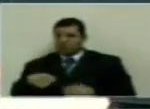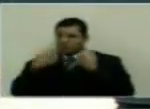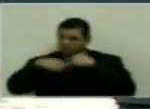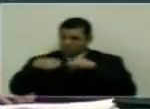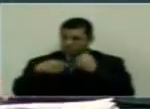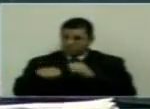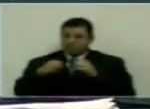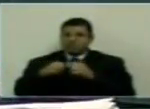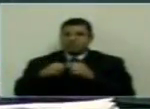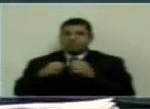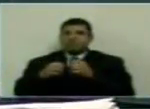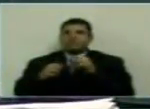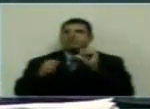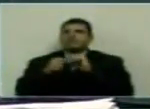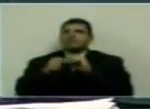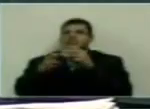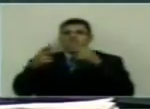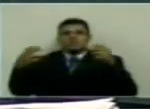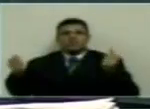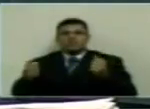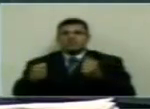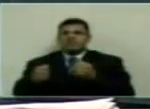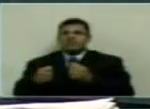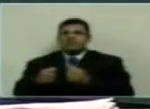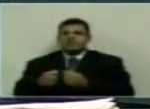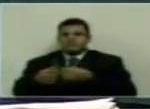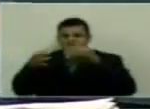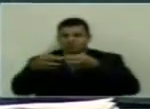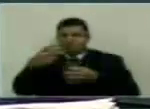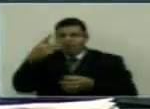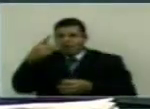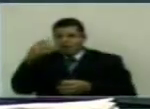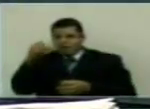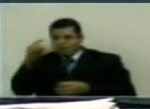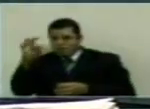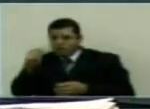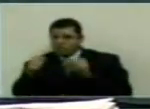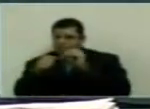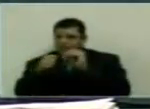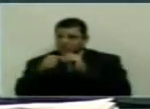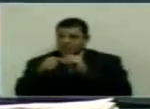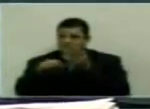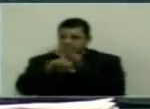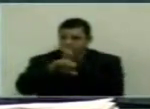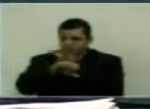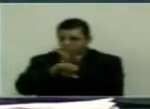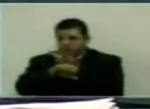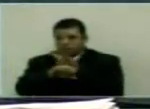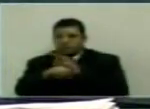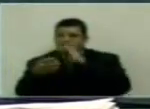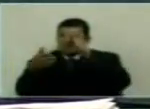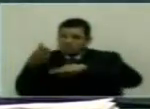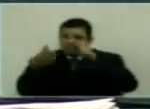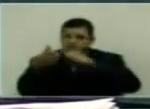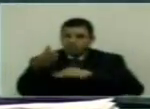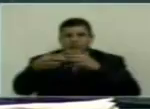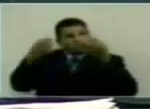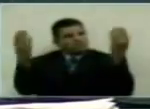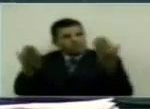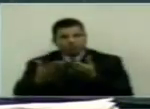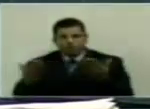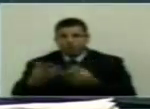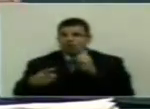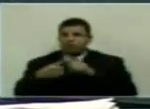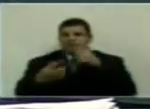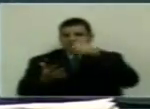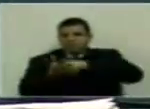de um instrumento com autoridade política para fazer busca e apreensão de documentos,